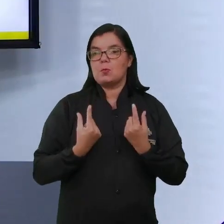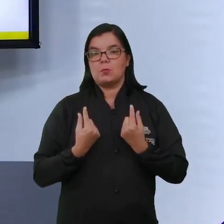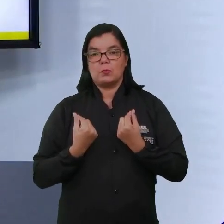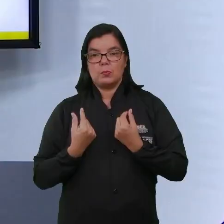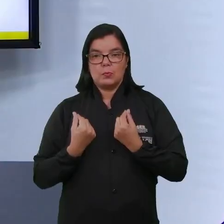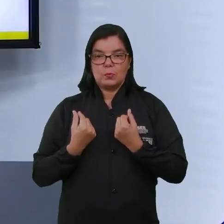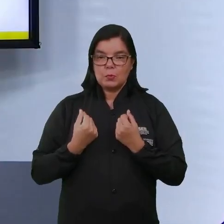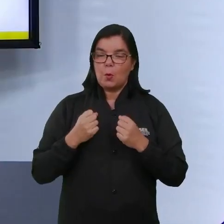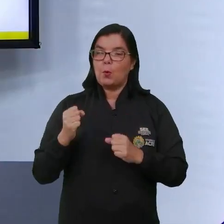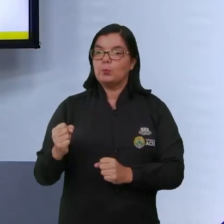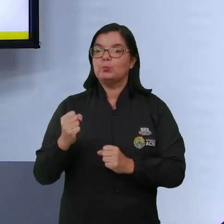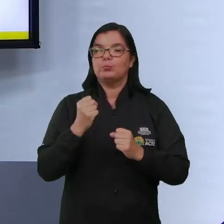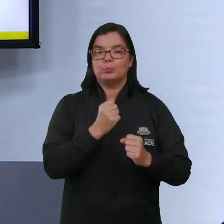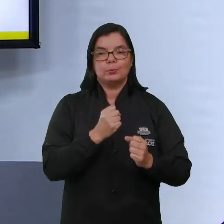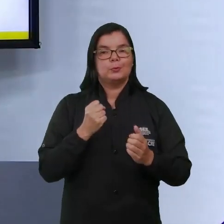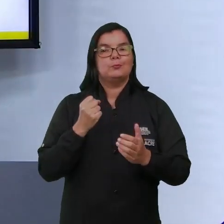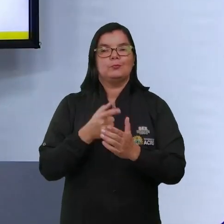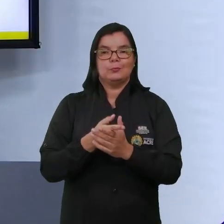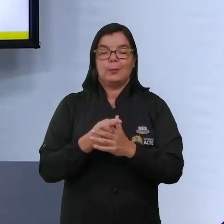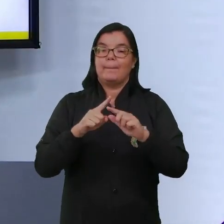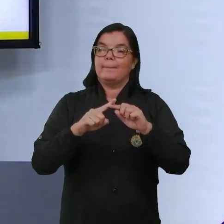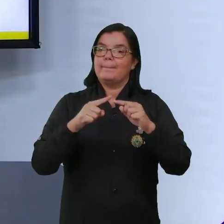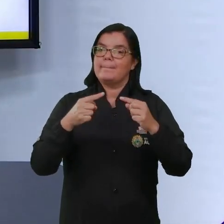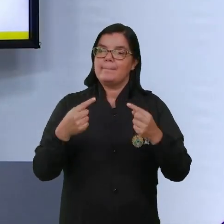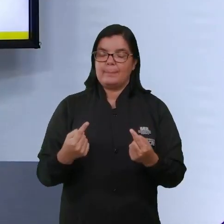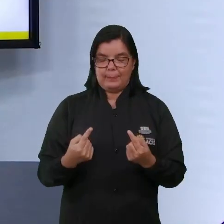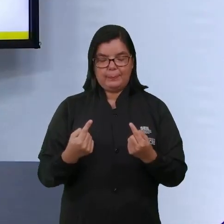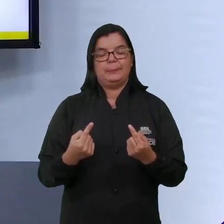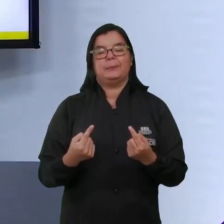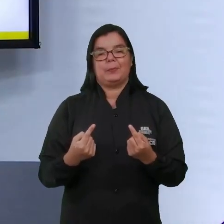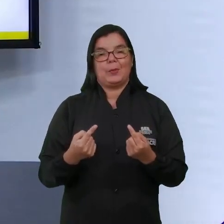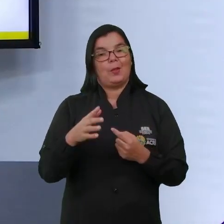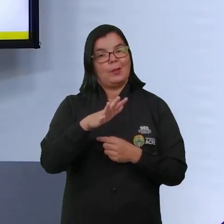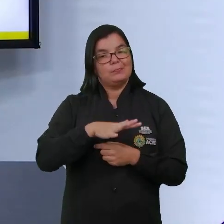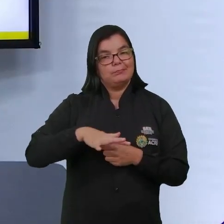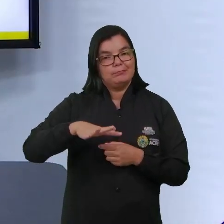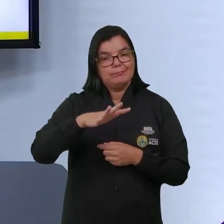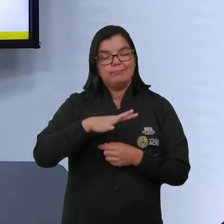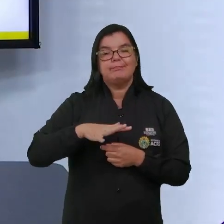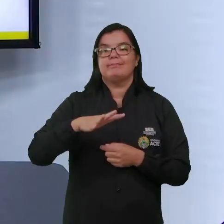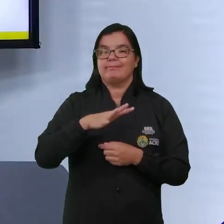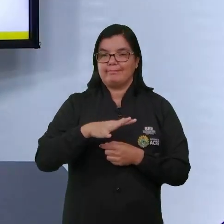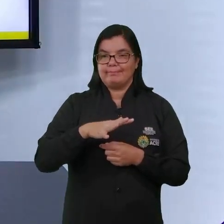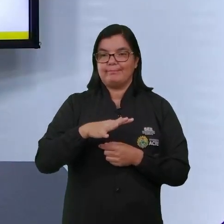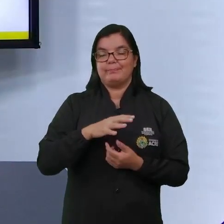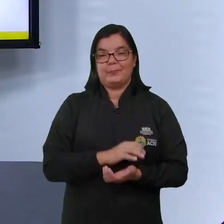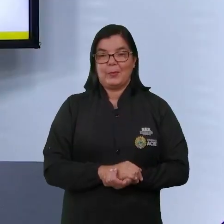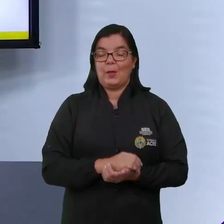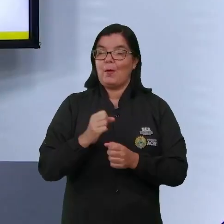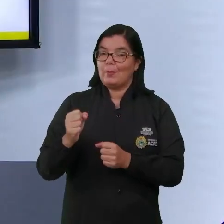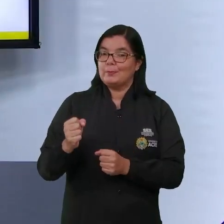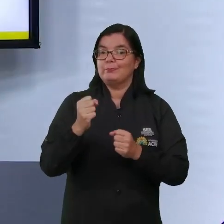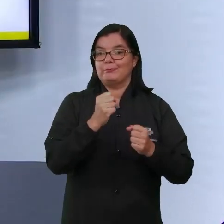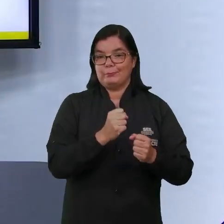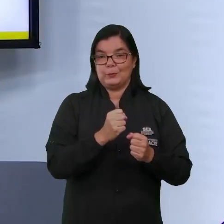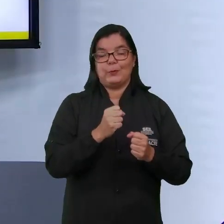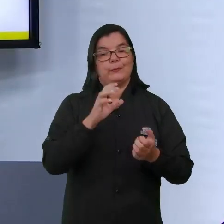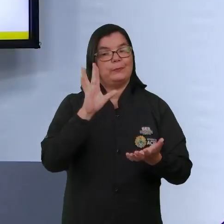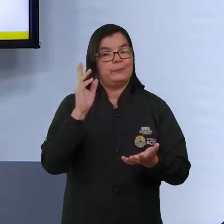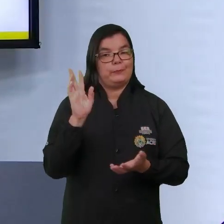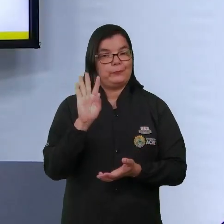condições, eu tenho um poder de compra, mas um poder de compra que, na maioria das vezes, é um poder